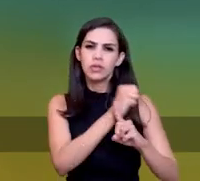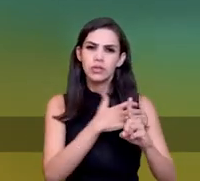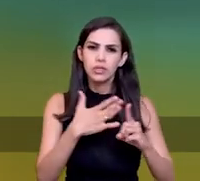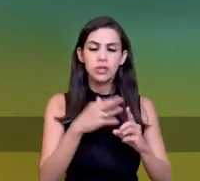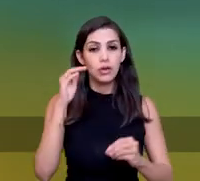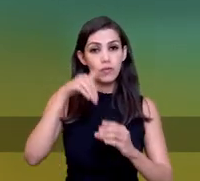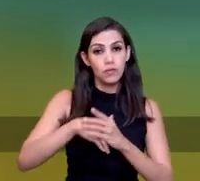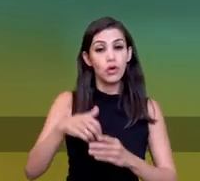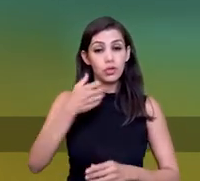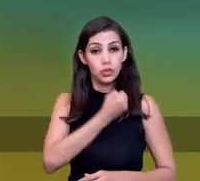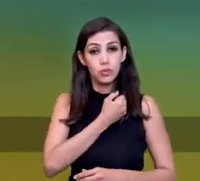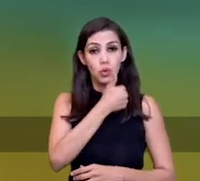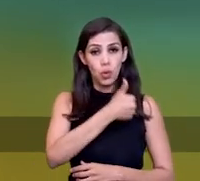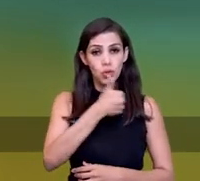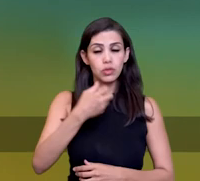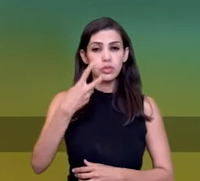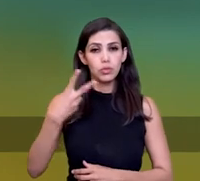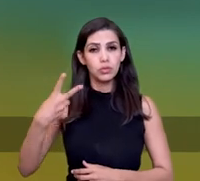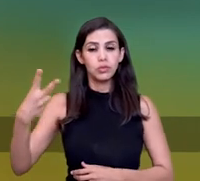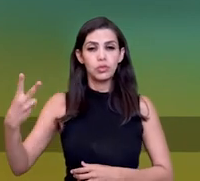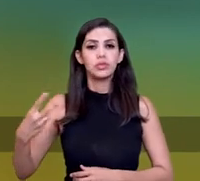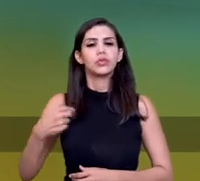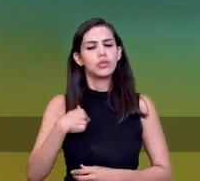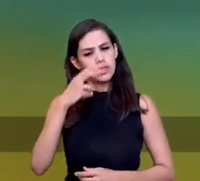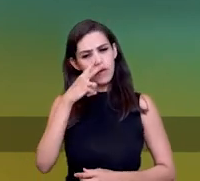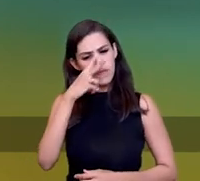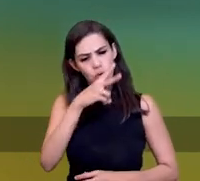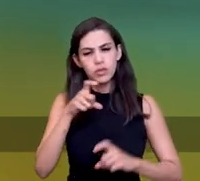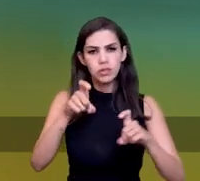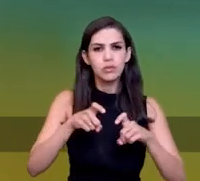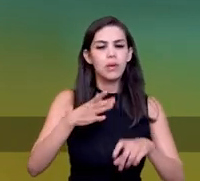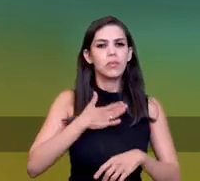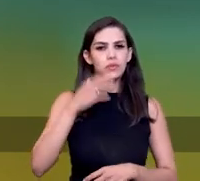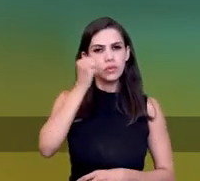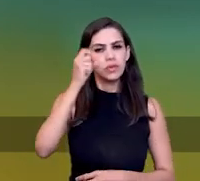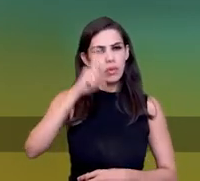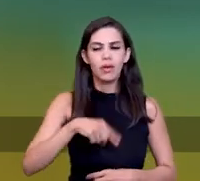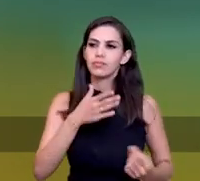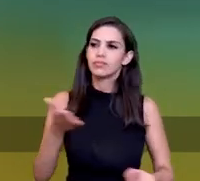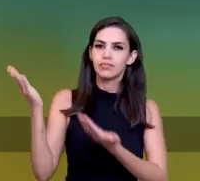Vote Tiago Pedra Grande 11222, a força do campo. Meu senador é Baldy.